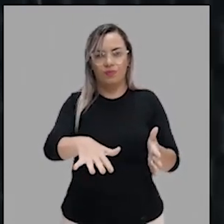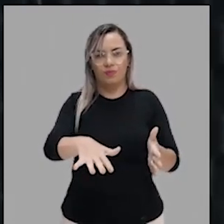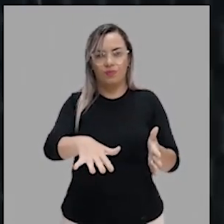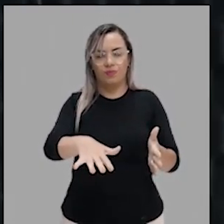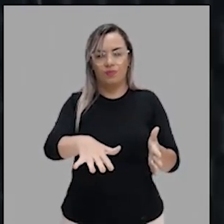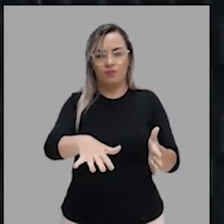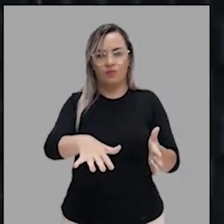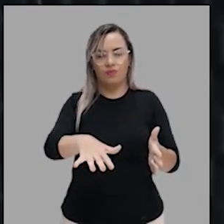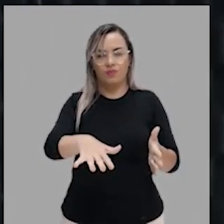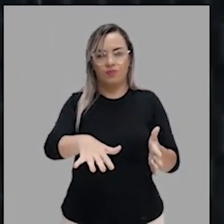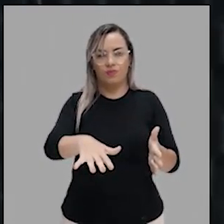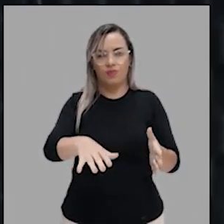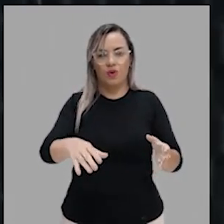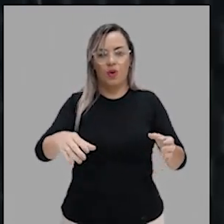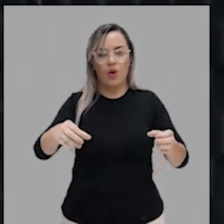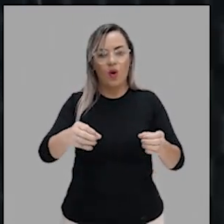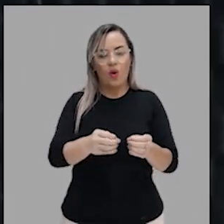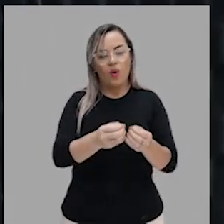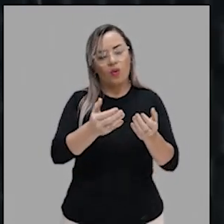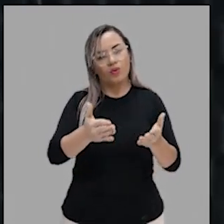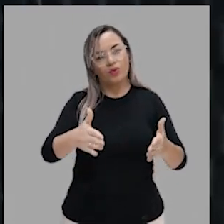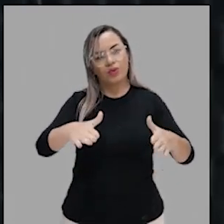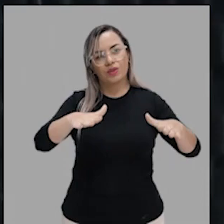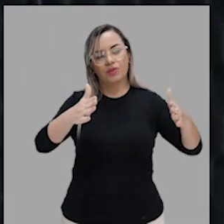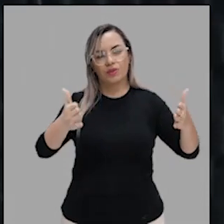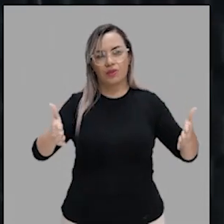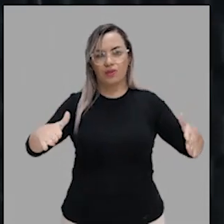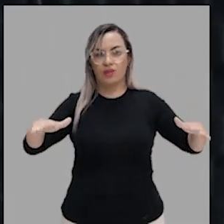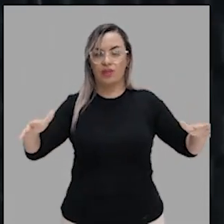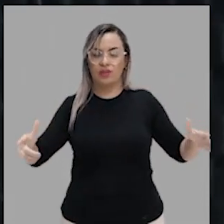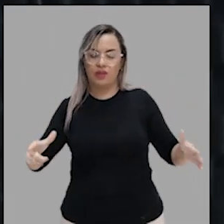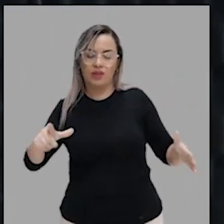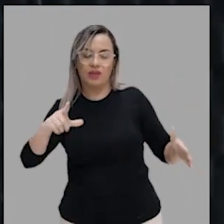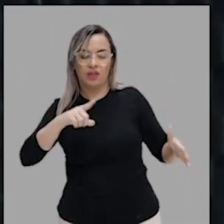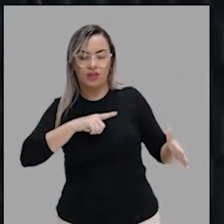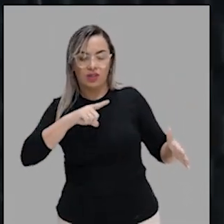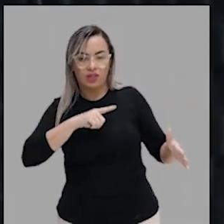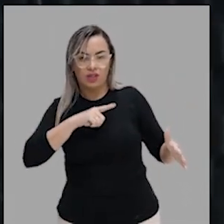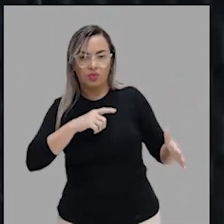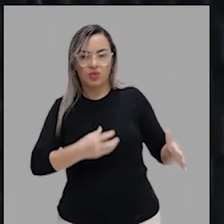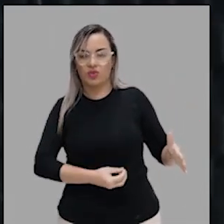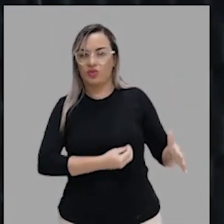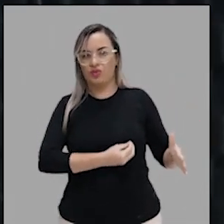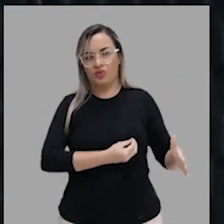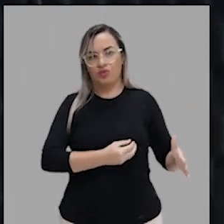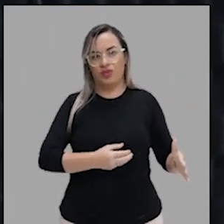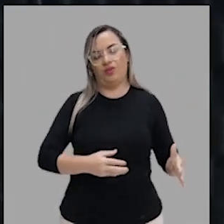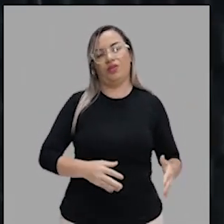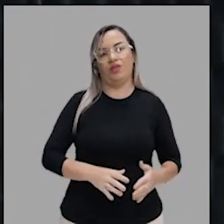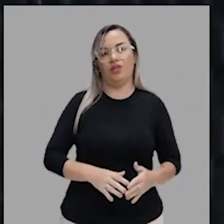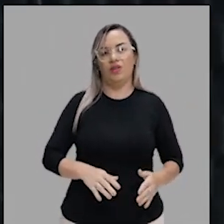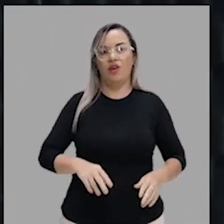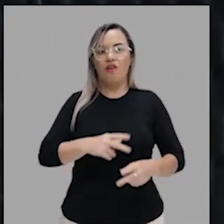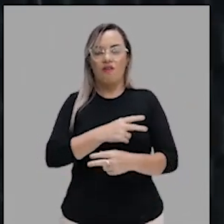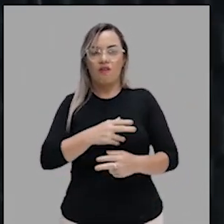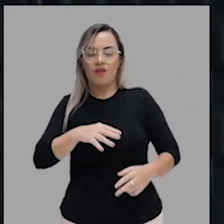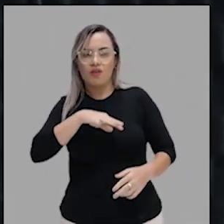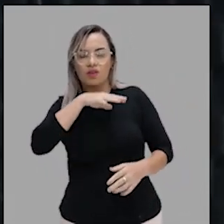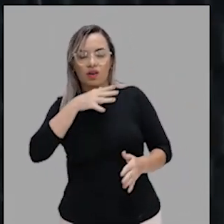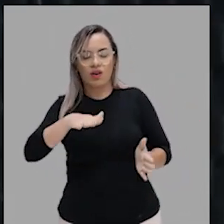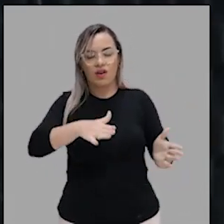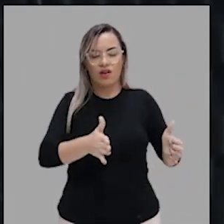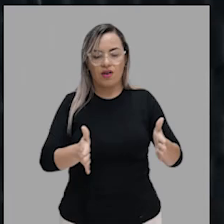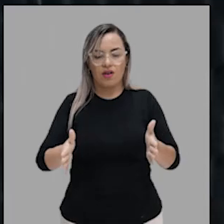um oceano. E aí lá nós temos vida, né? Vida marinha. E aí, de vez em quando, nós nos deparamos com